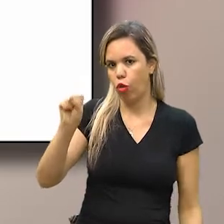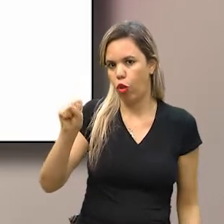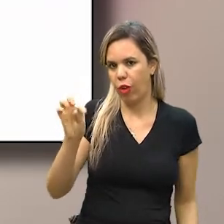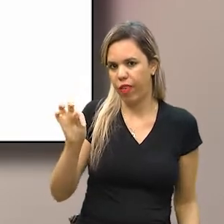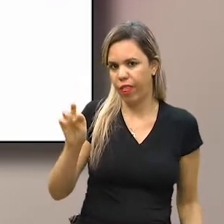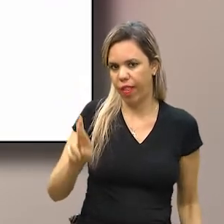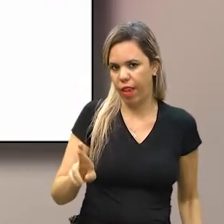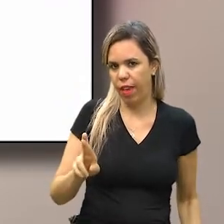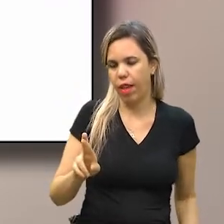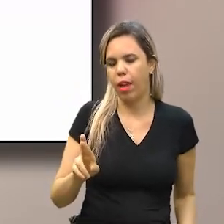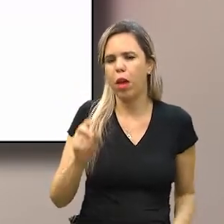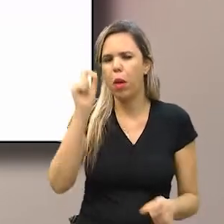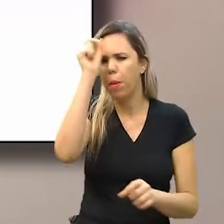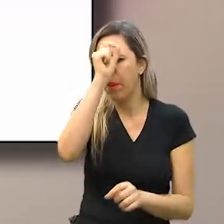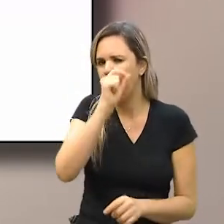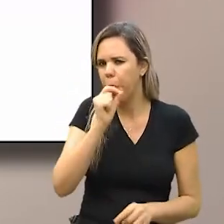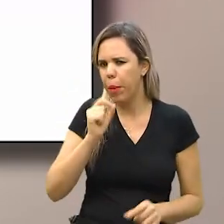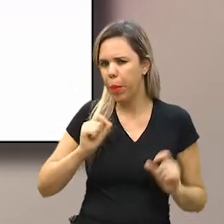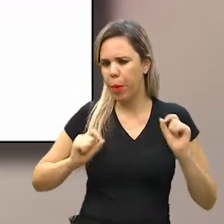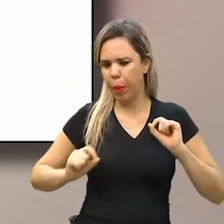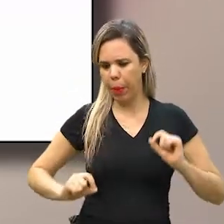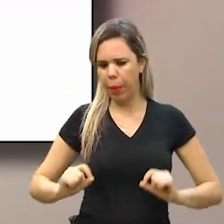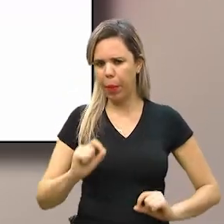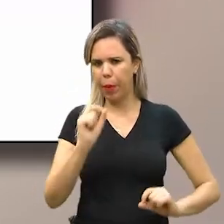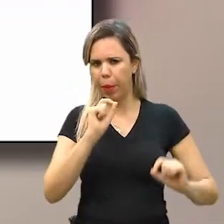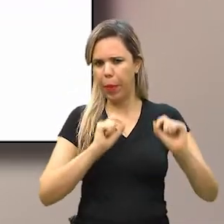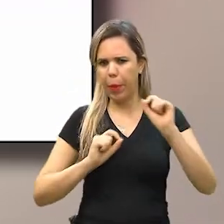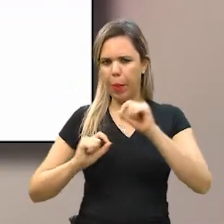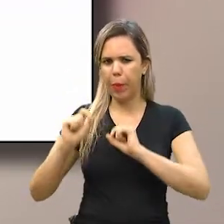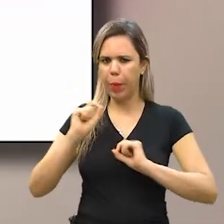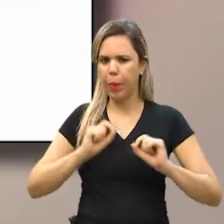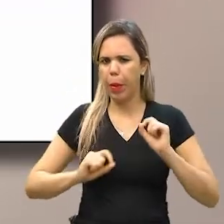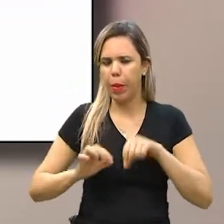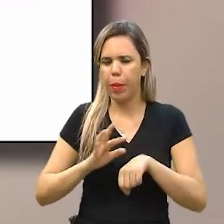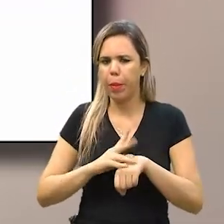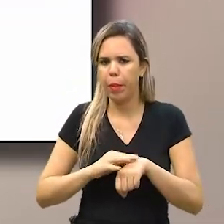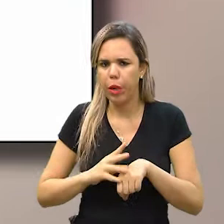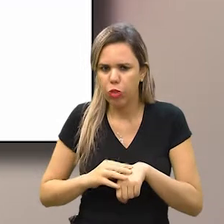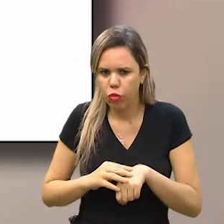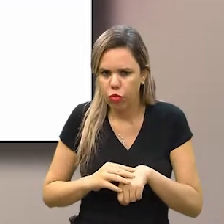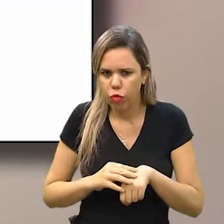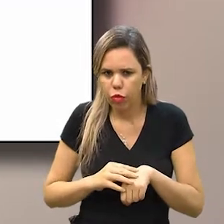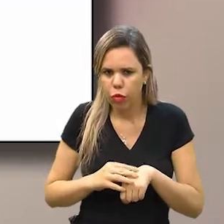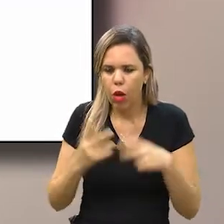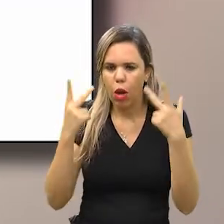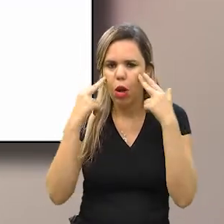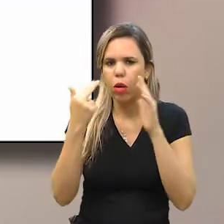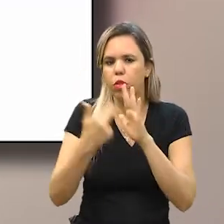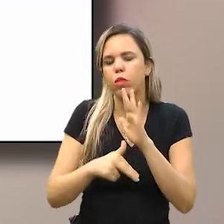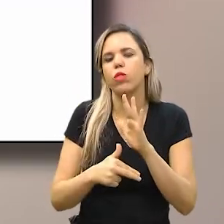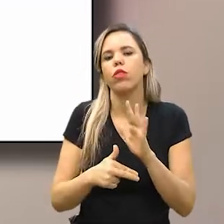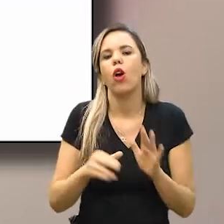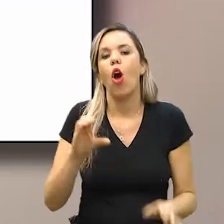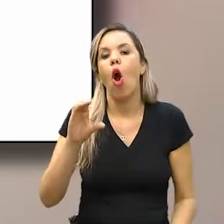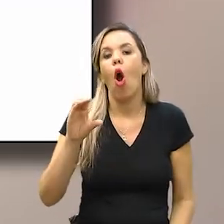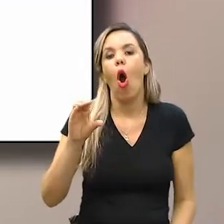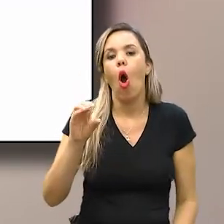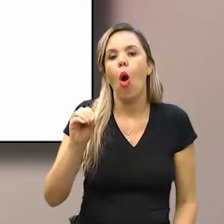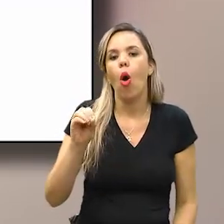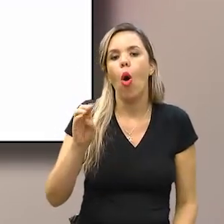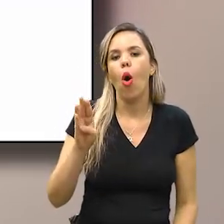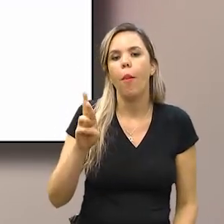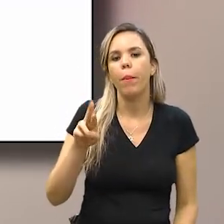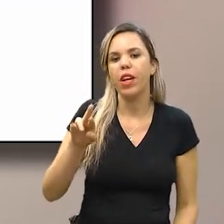zoster, esse é o termo correto, né? Popularmente ele é conhecido, o nome popular mais comum, como você já falou, é cobreiro,